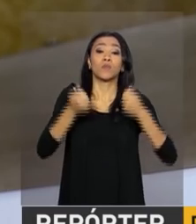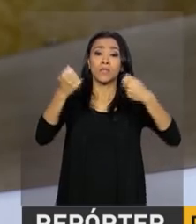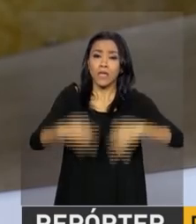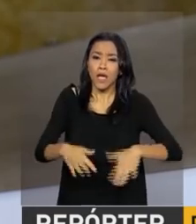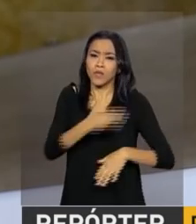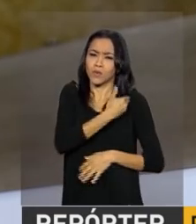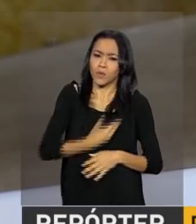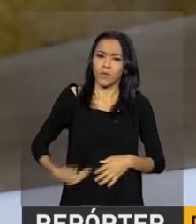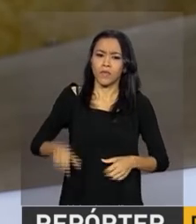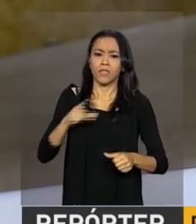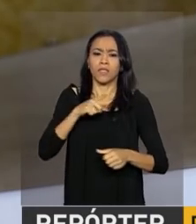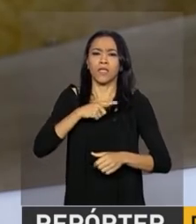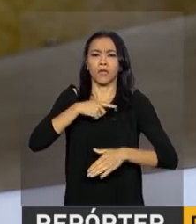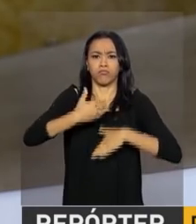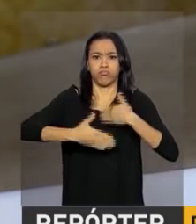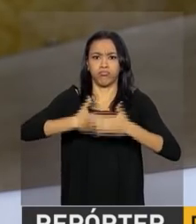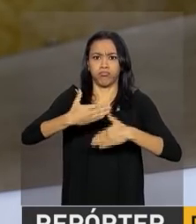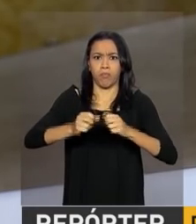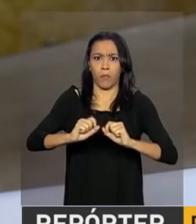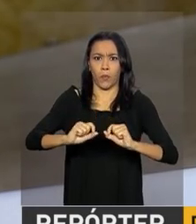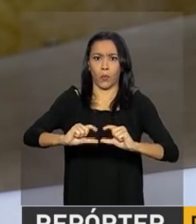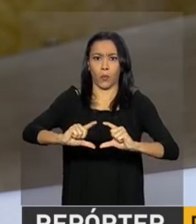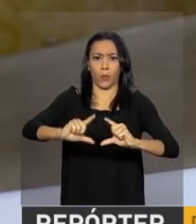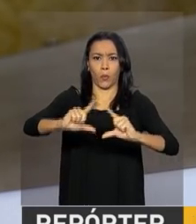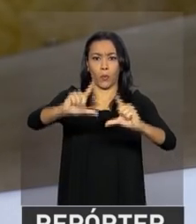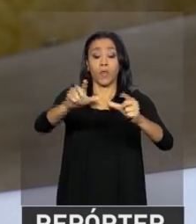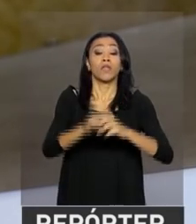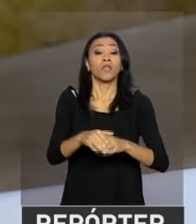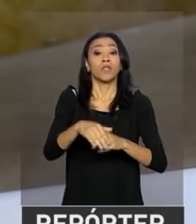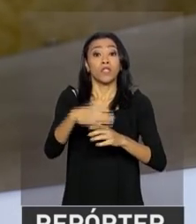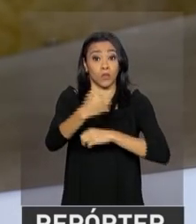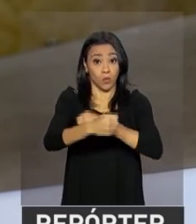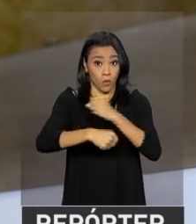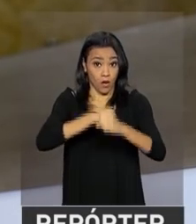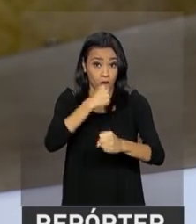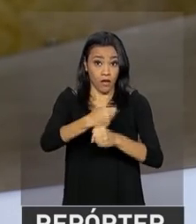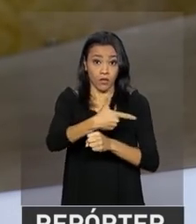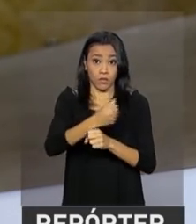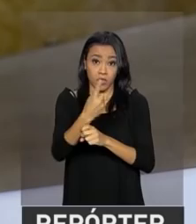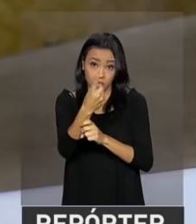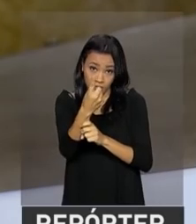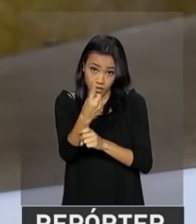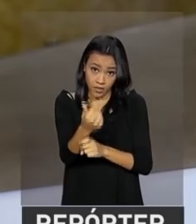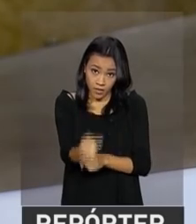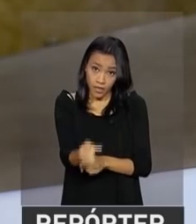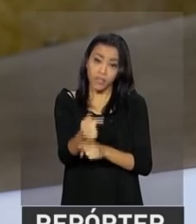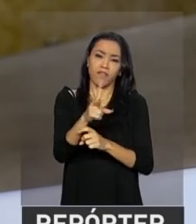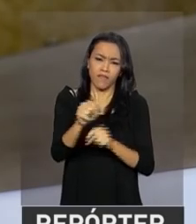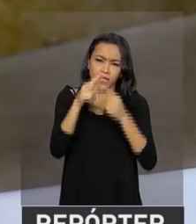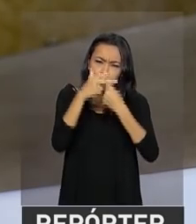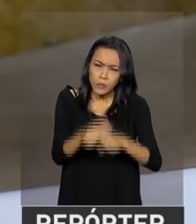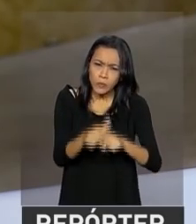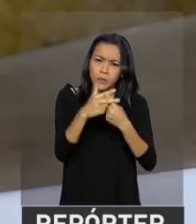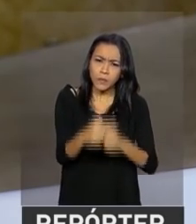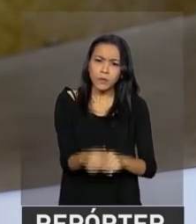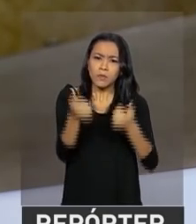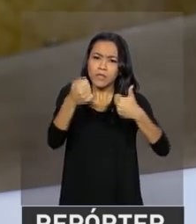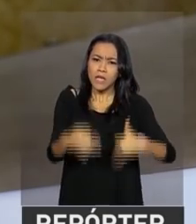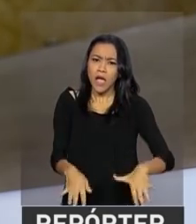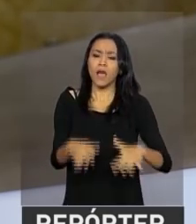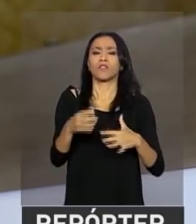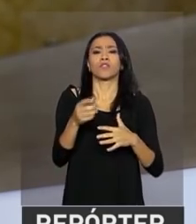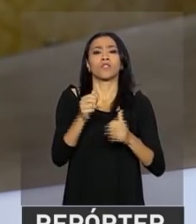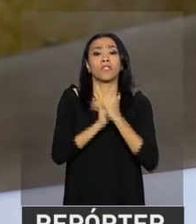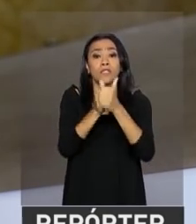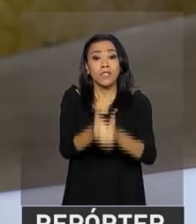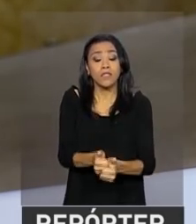públicas tenham crescimento real a partir de 2017. Os gastos serão reajustados de acordo com a inflação